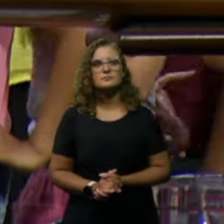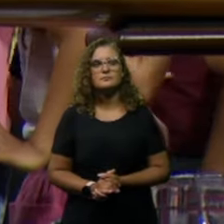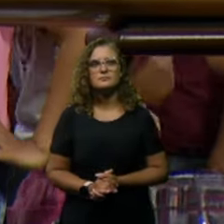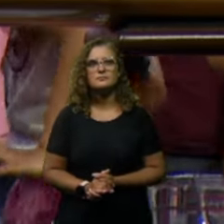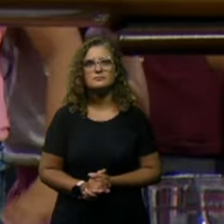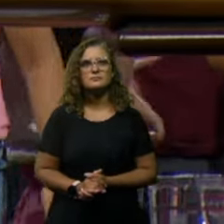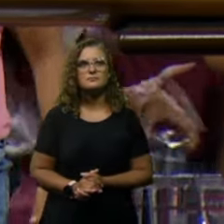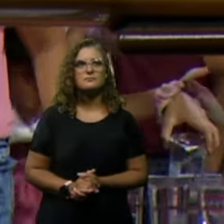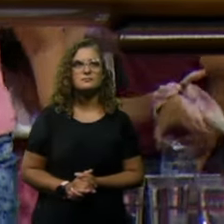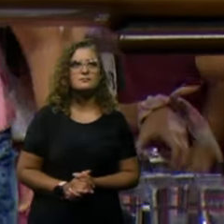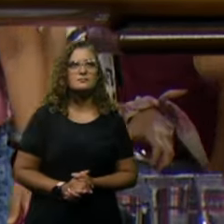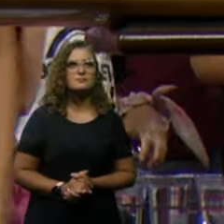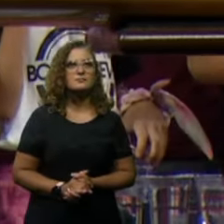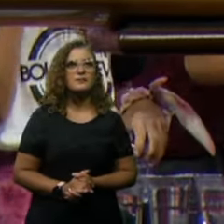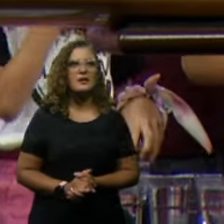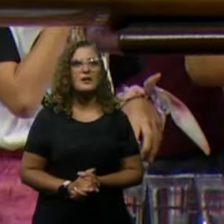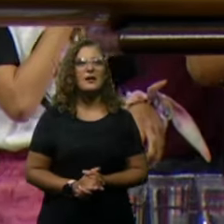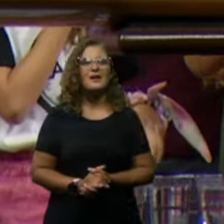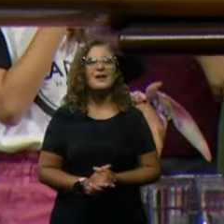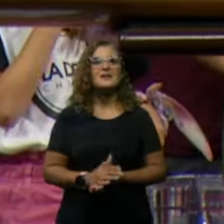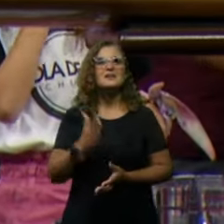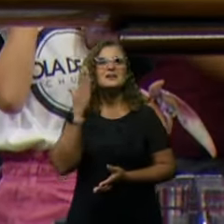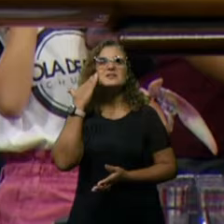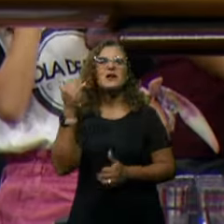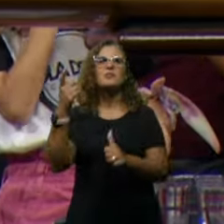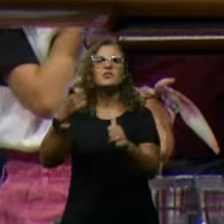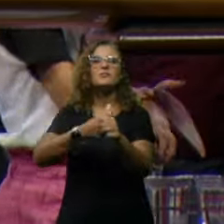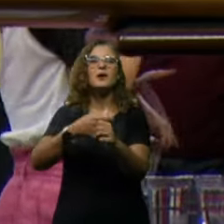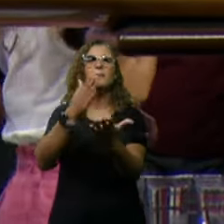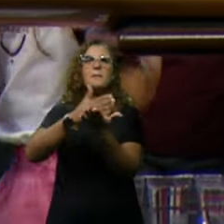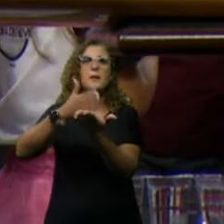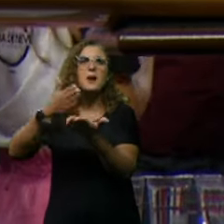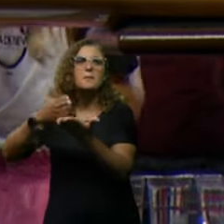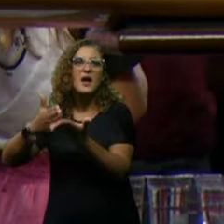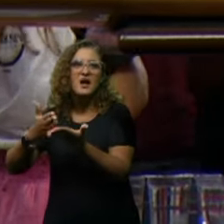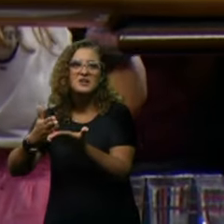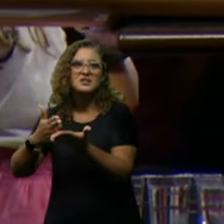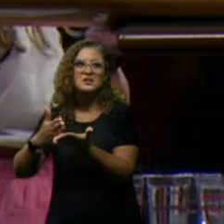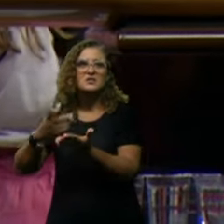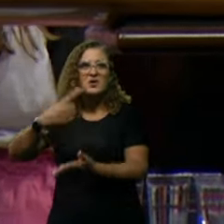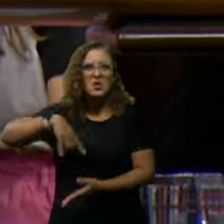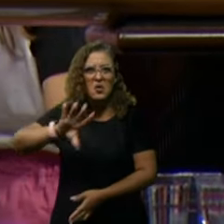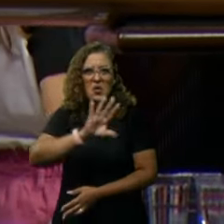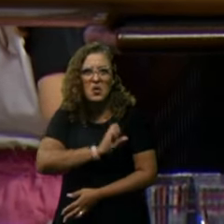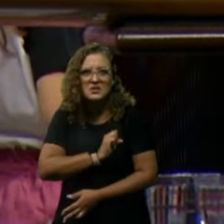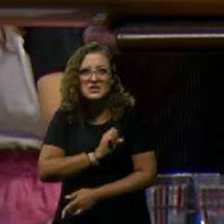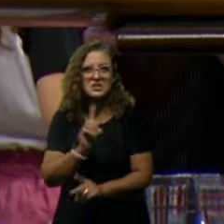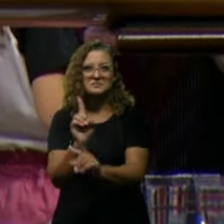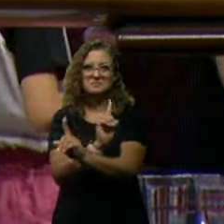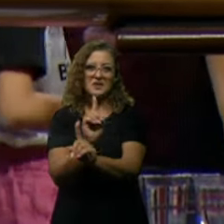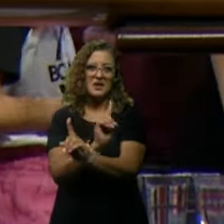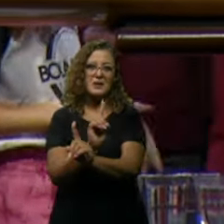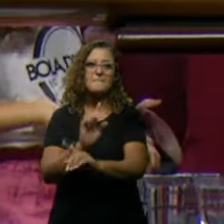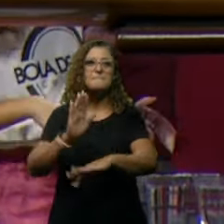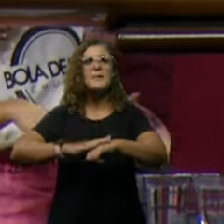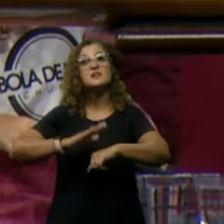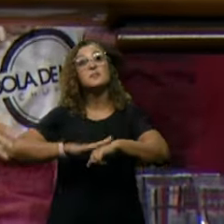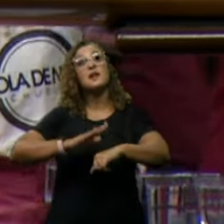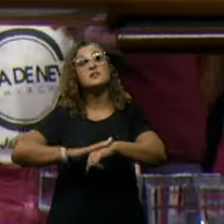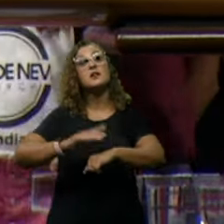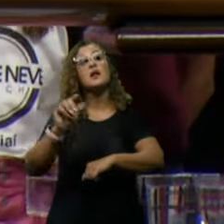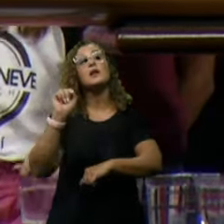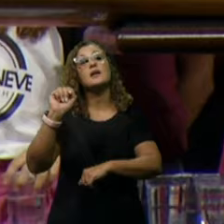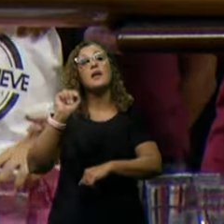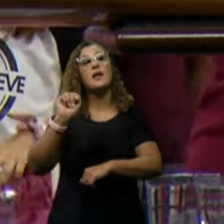quem sabe quem gosta de dívida parcelada e ninguém mais sabe quem pratica quem não tem o suficiente